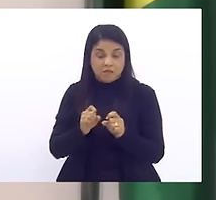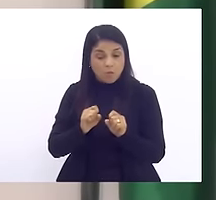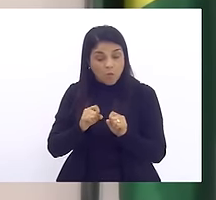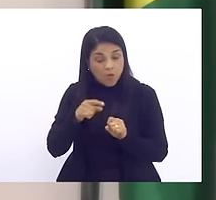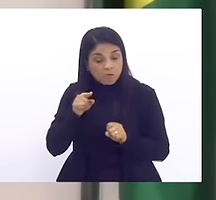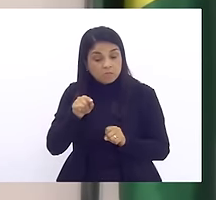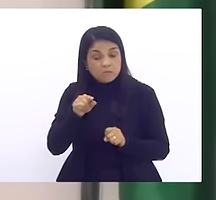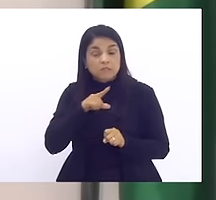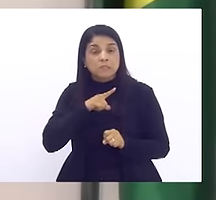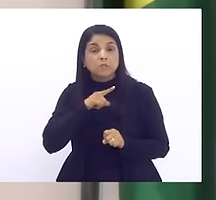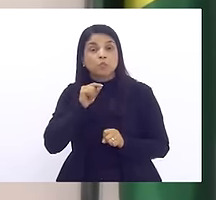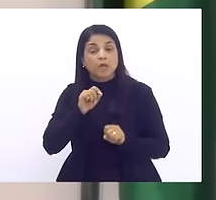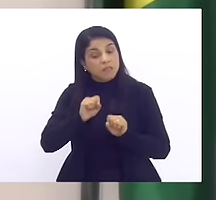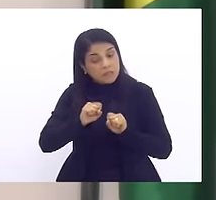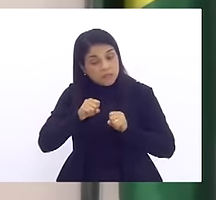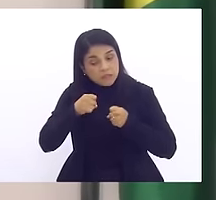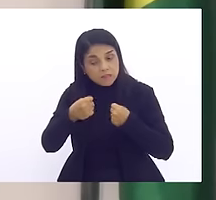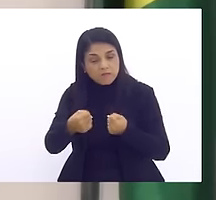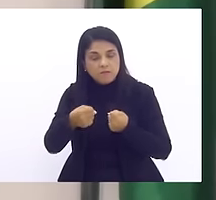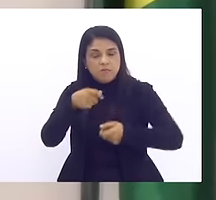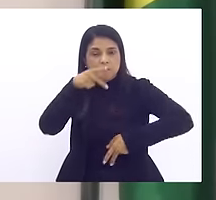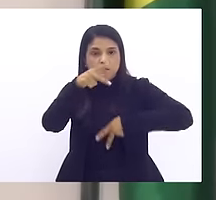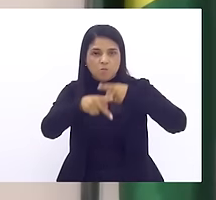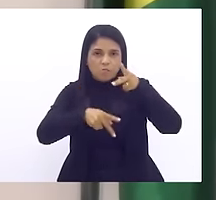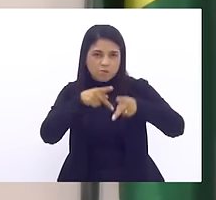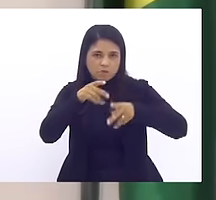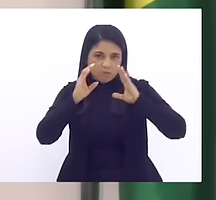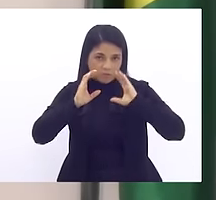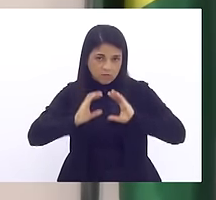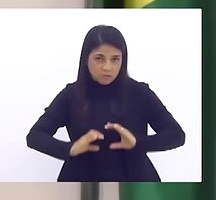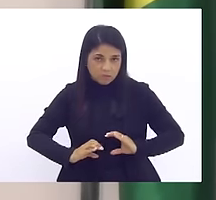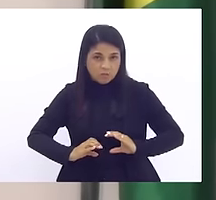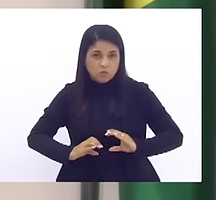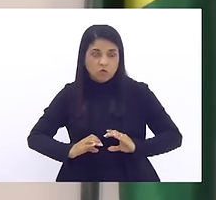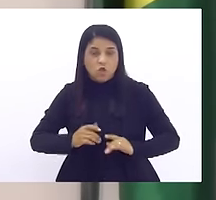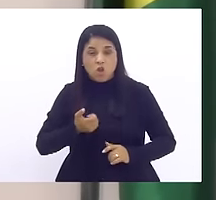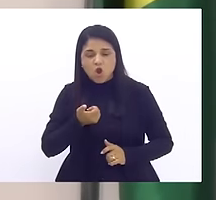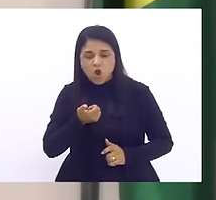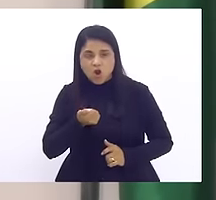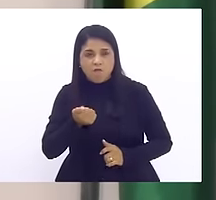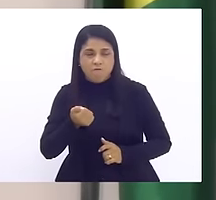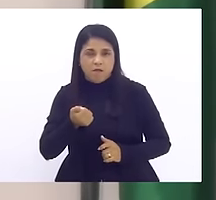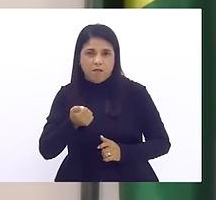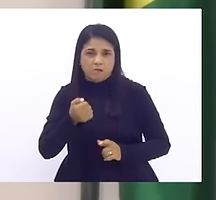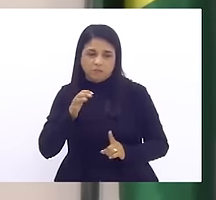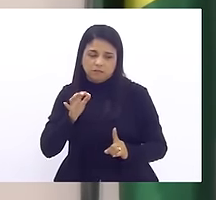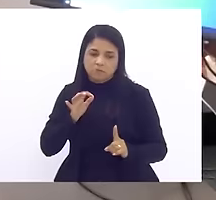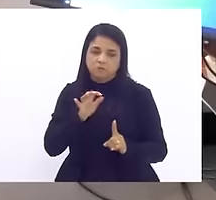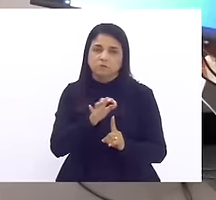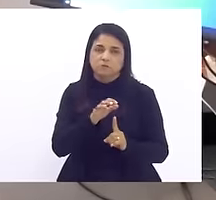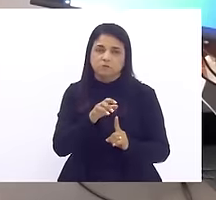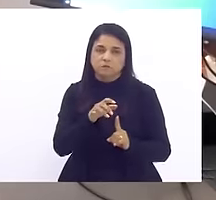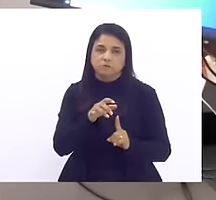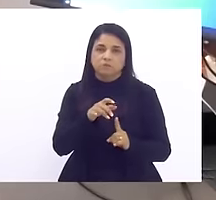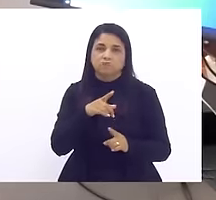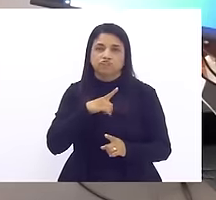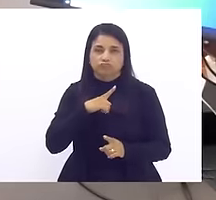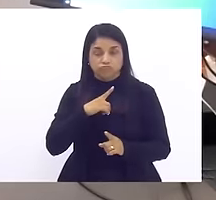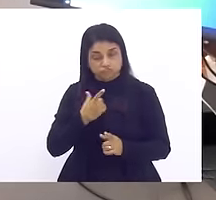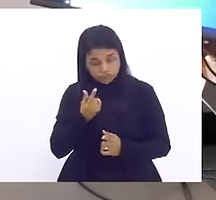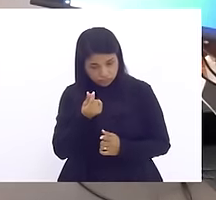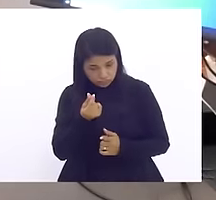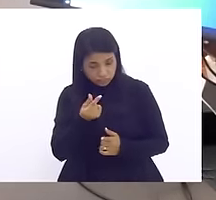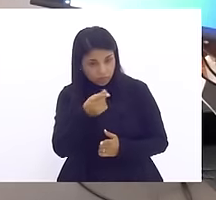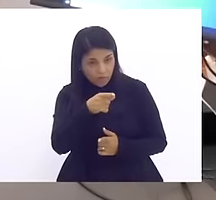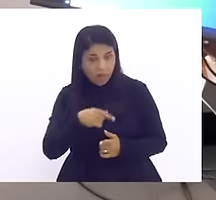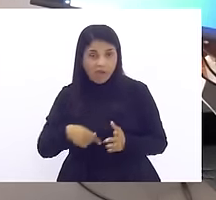do cidadão que está sendo covardemente atacado então disposição para arrumar dinheiro lá na